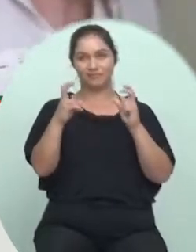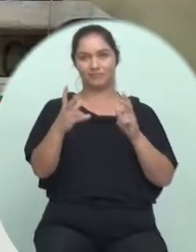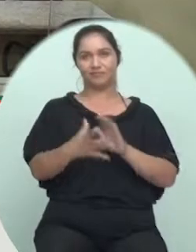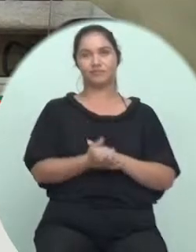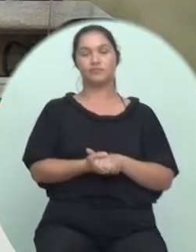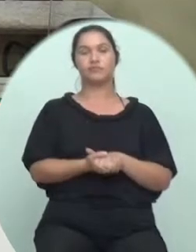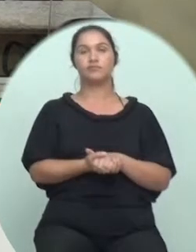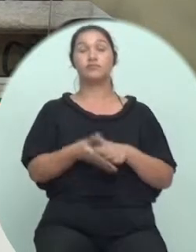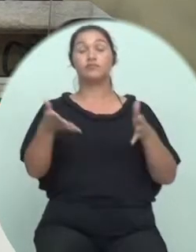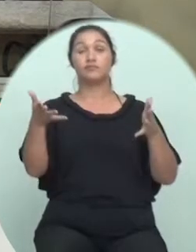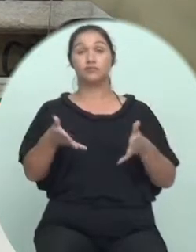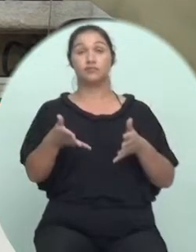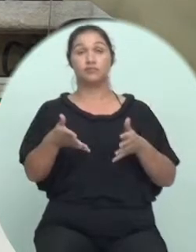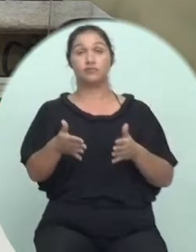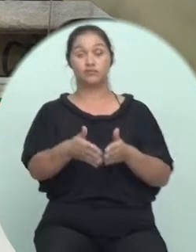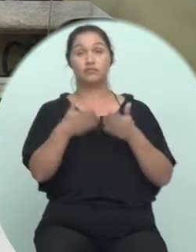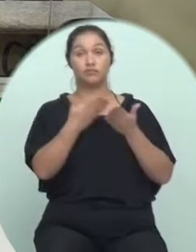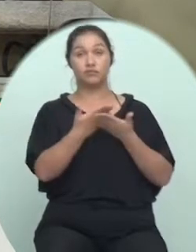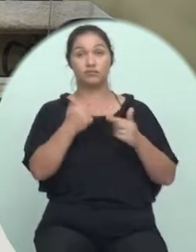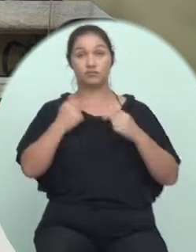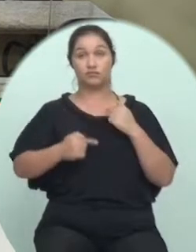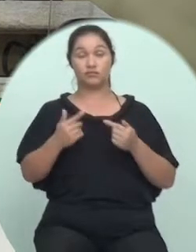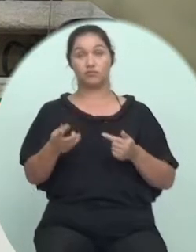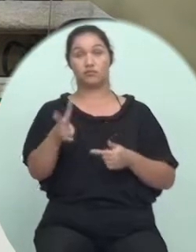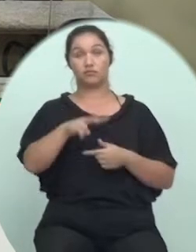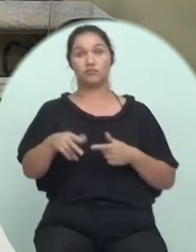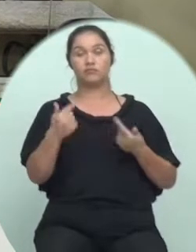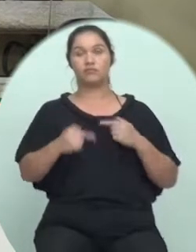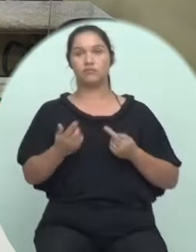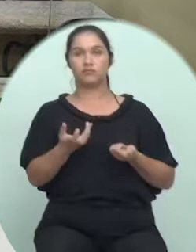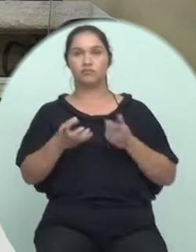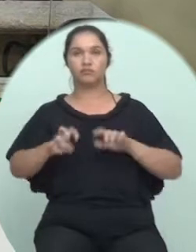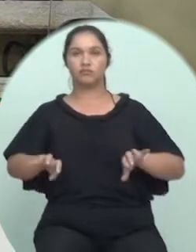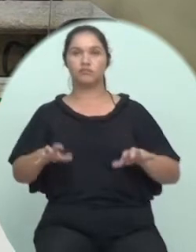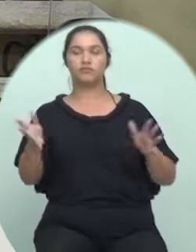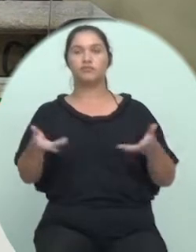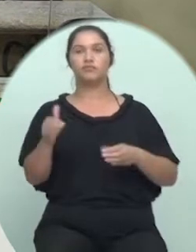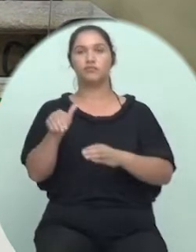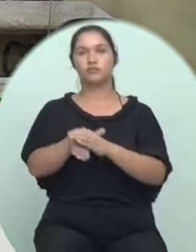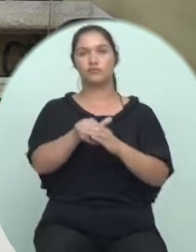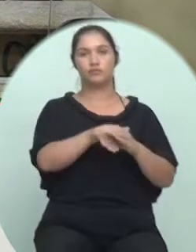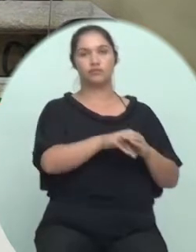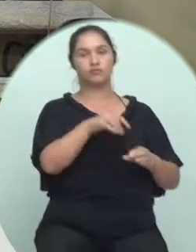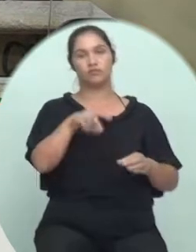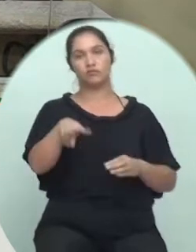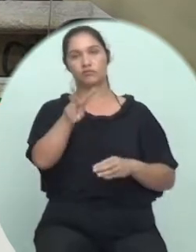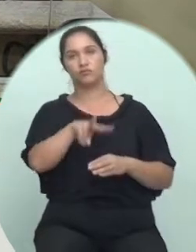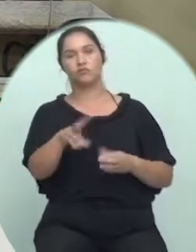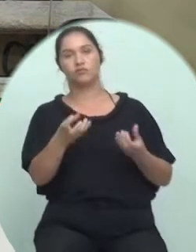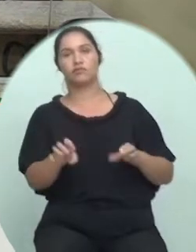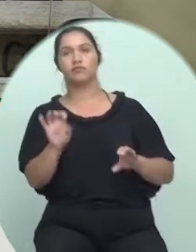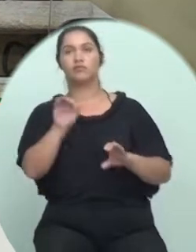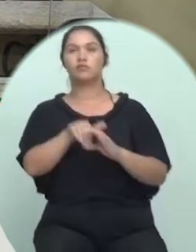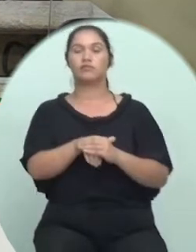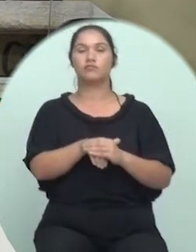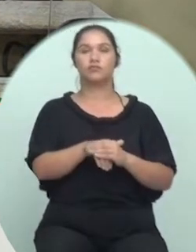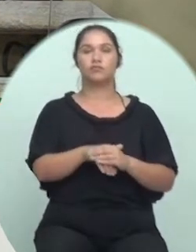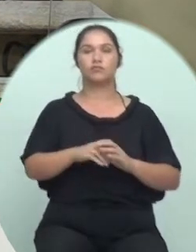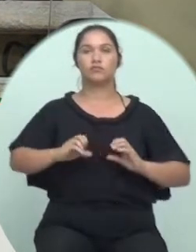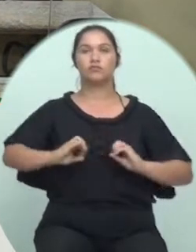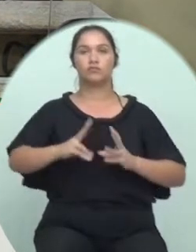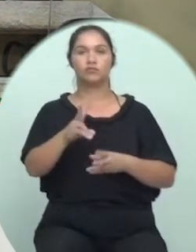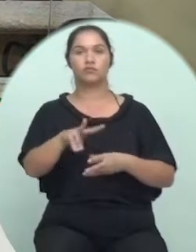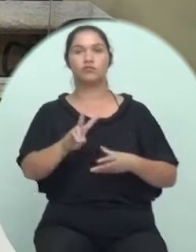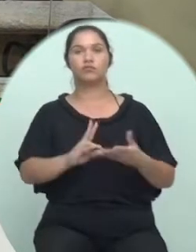O requerimento continua em discussão. Não havendo o que discutir, está em votação. Os contrários se manifestem. Aprovado